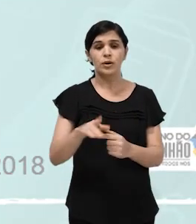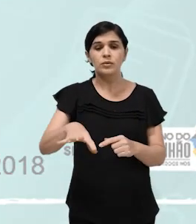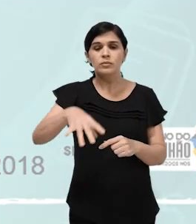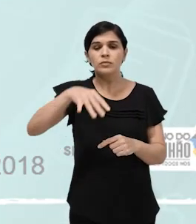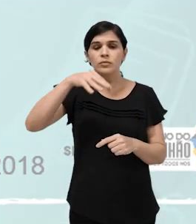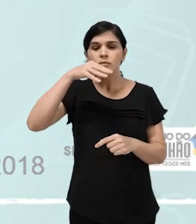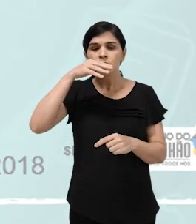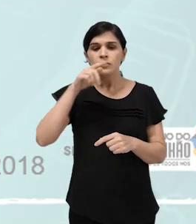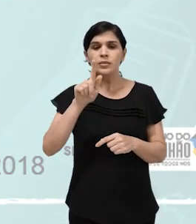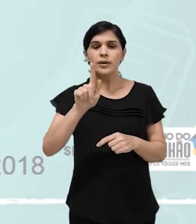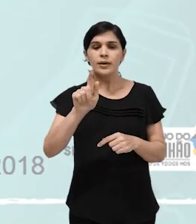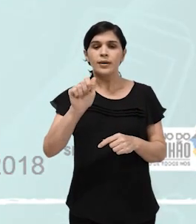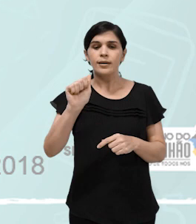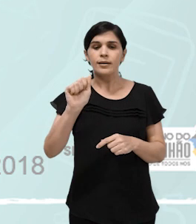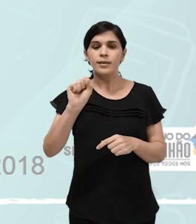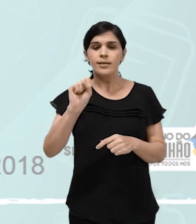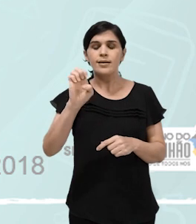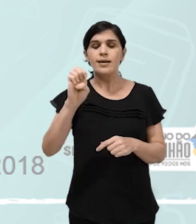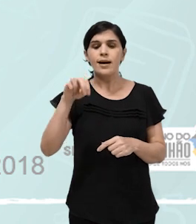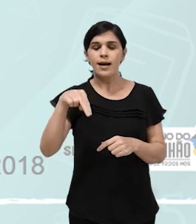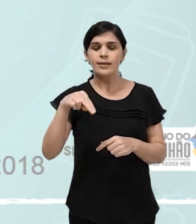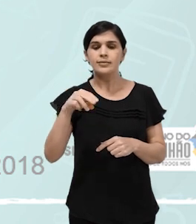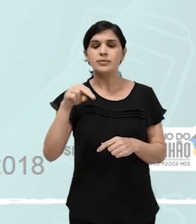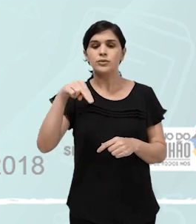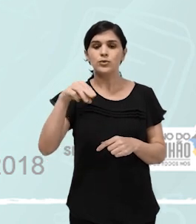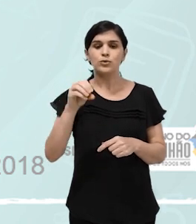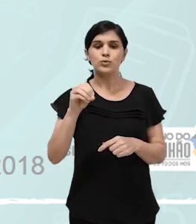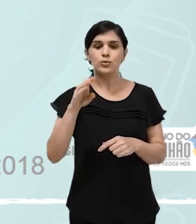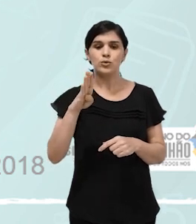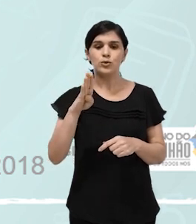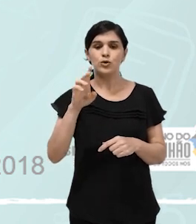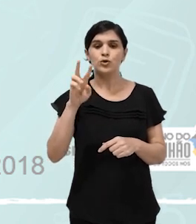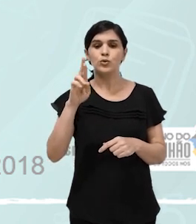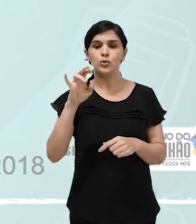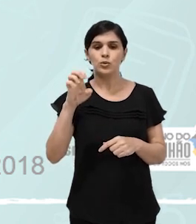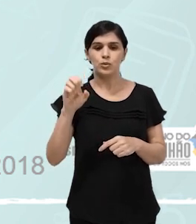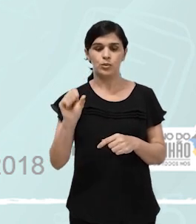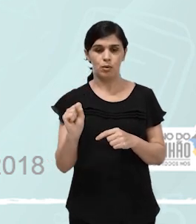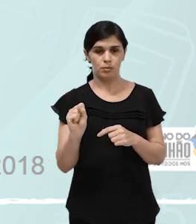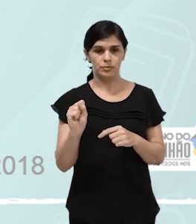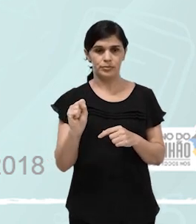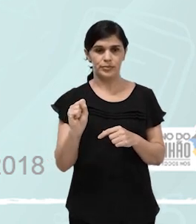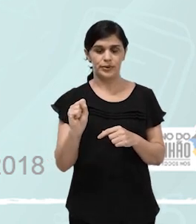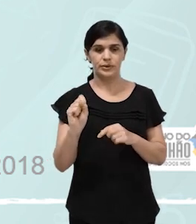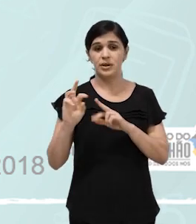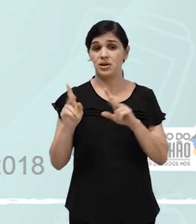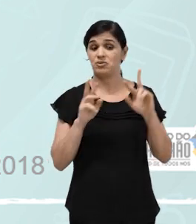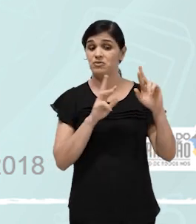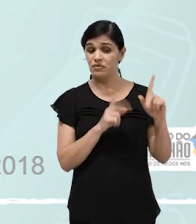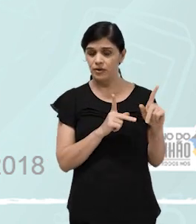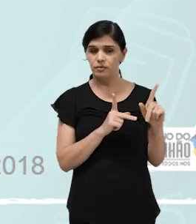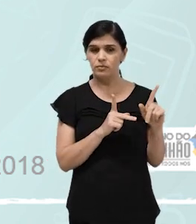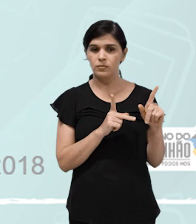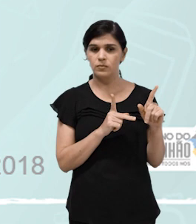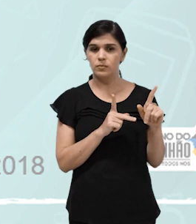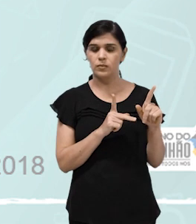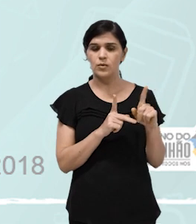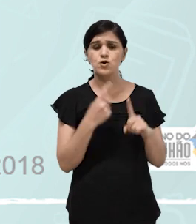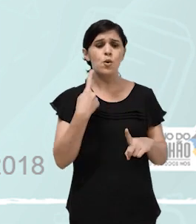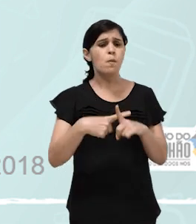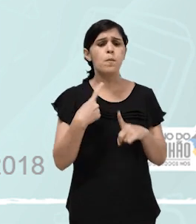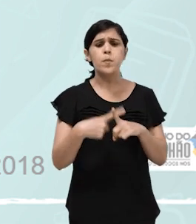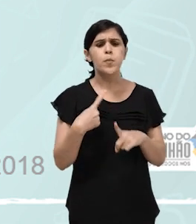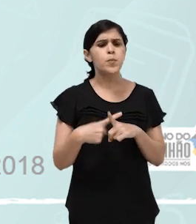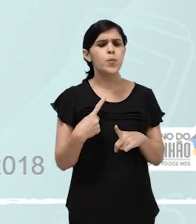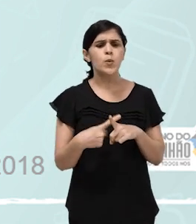quê? Nós vamos falar também daqui a algumas aulas. Os gases nobres, eles possuem esse nome,